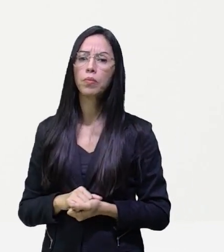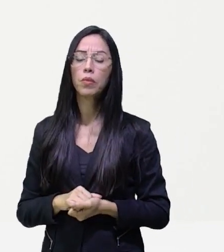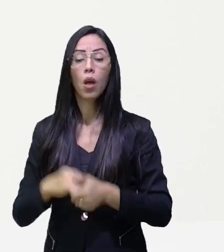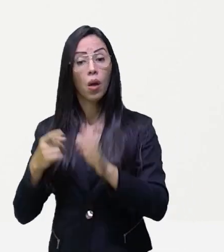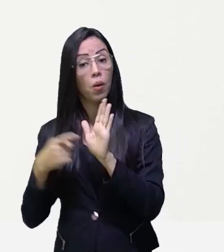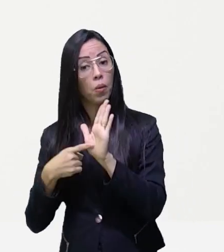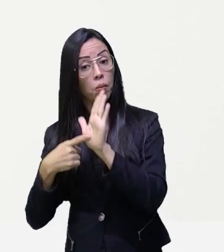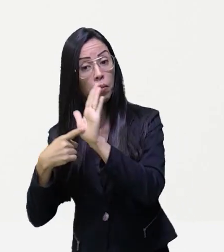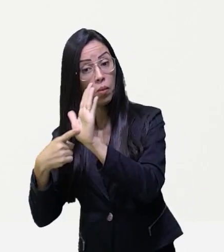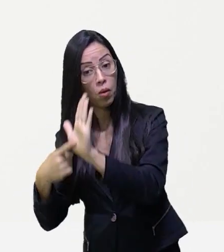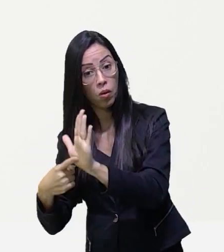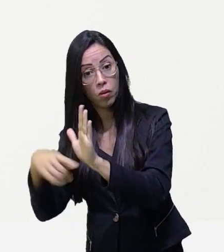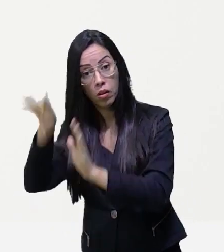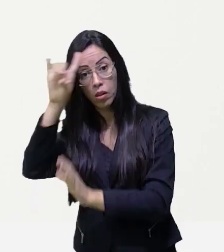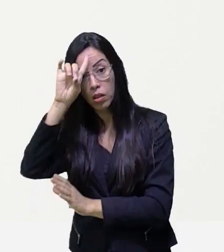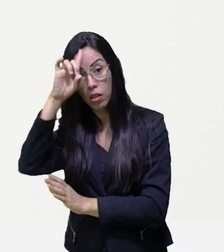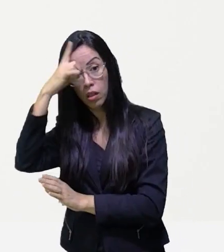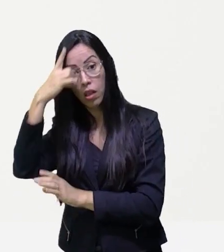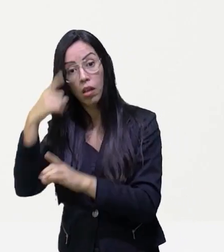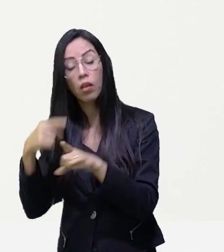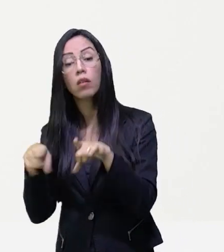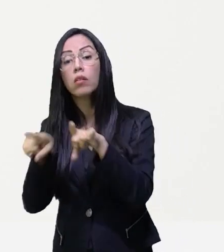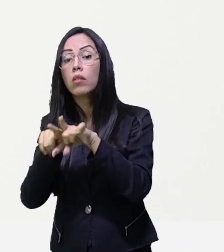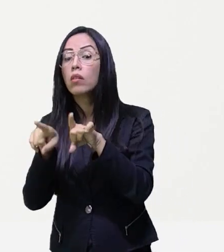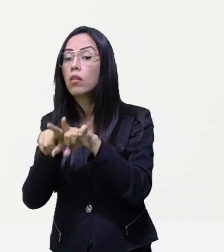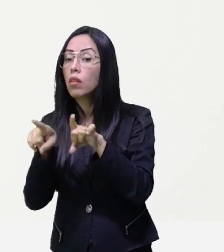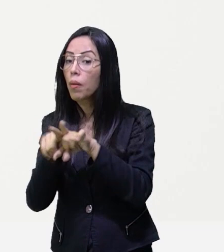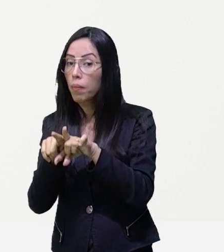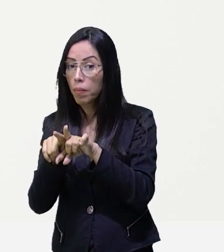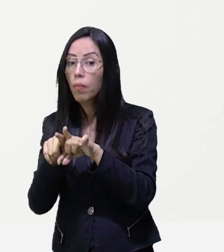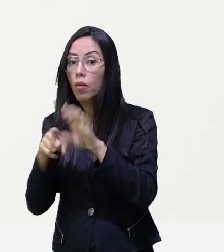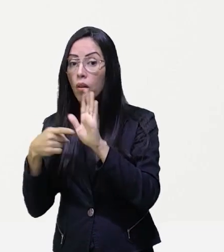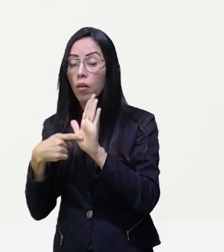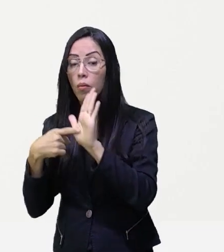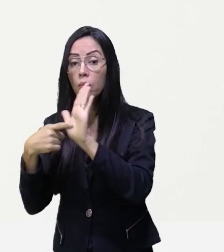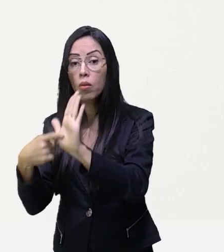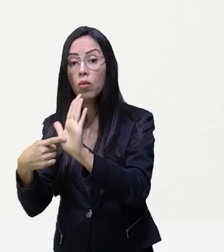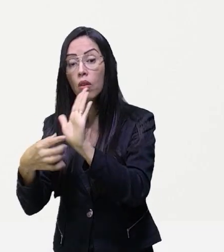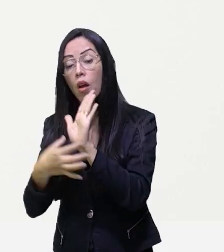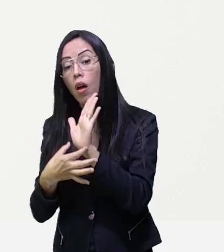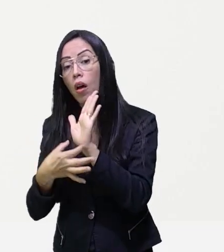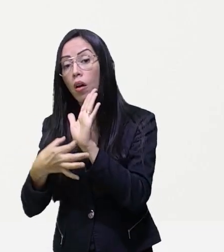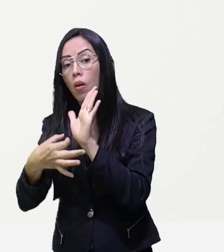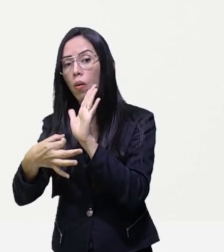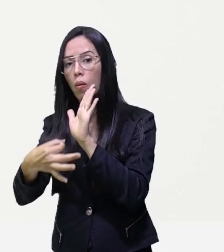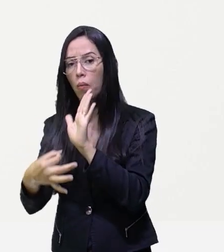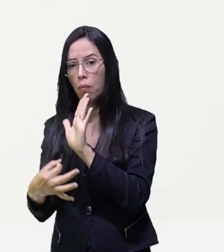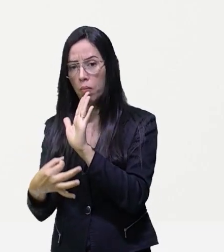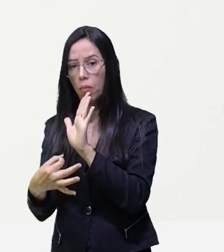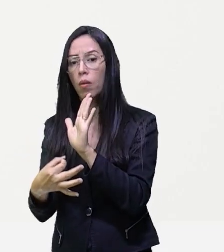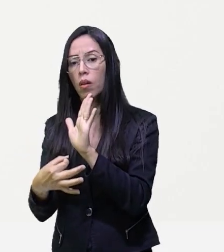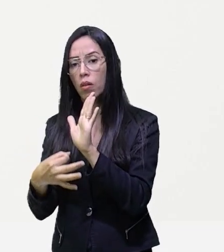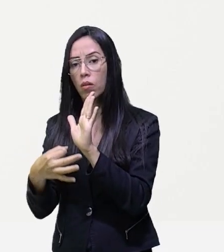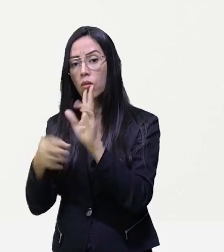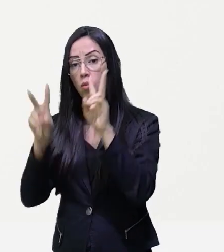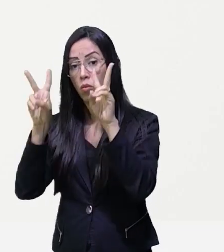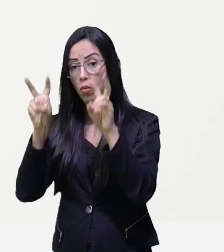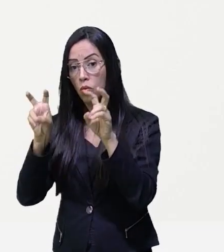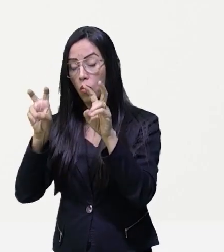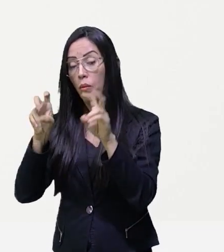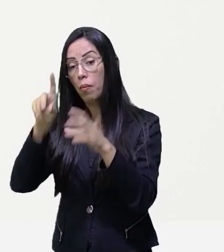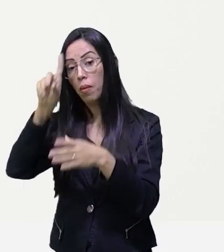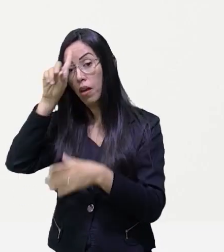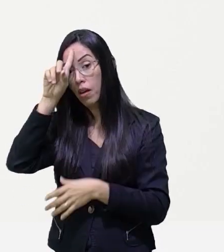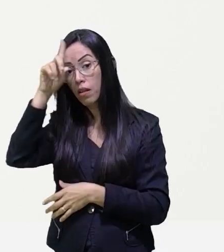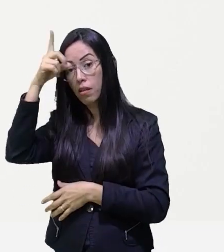uma ideia, apresenta o que, crianças? Argumentos para defender essa ideia, não